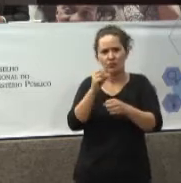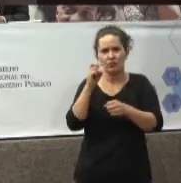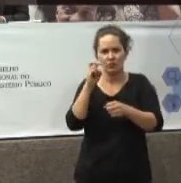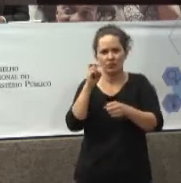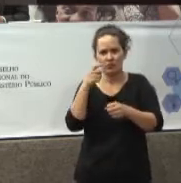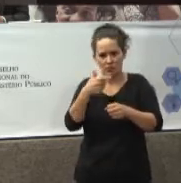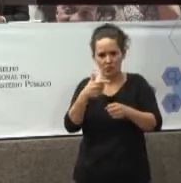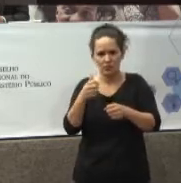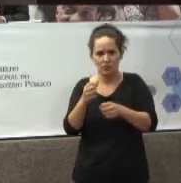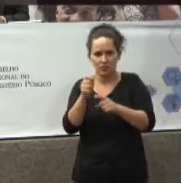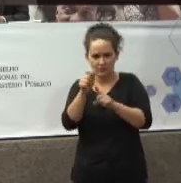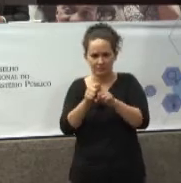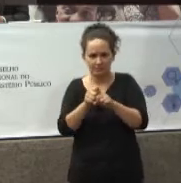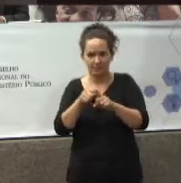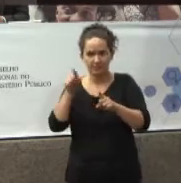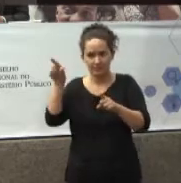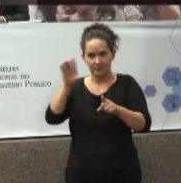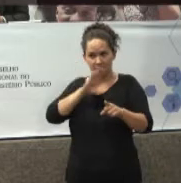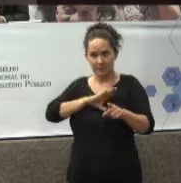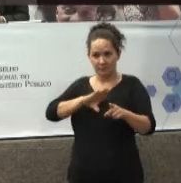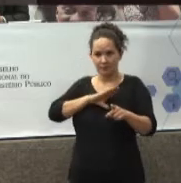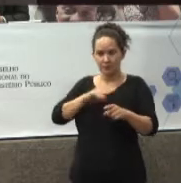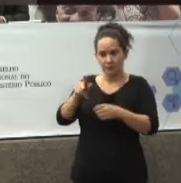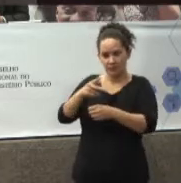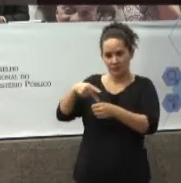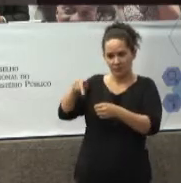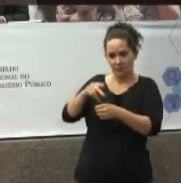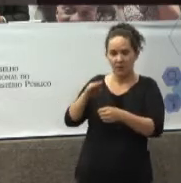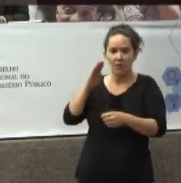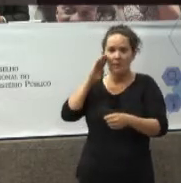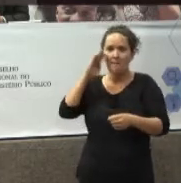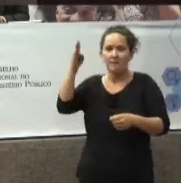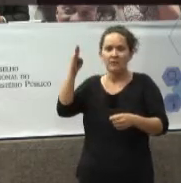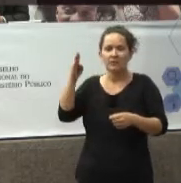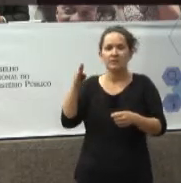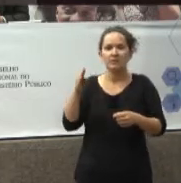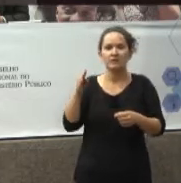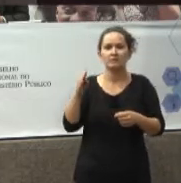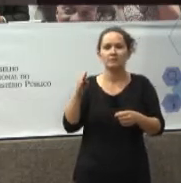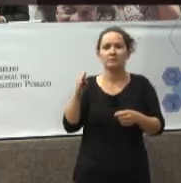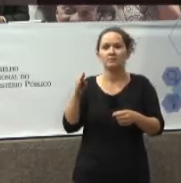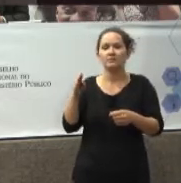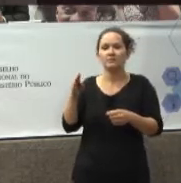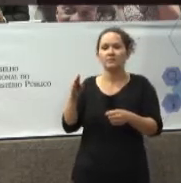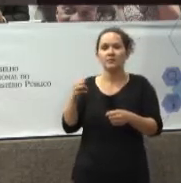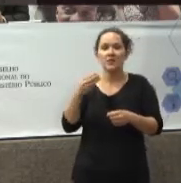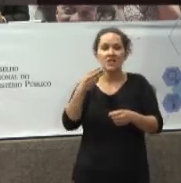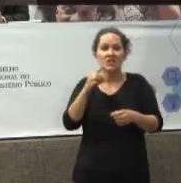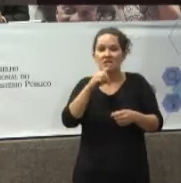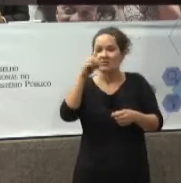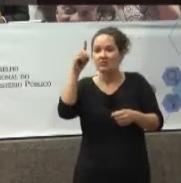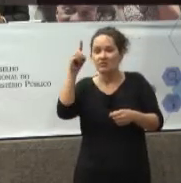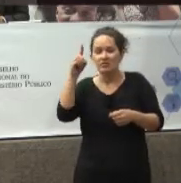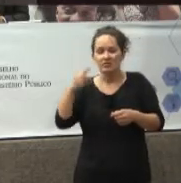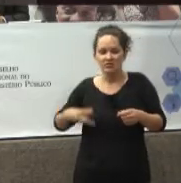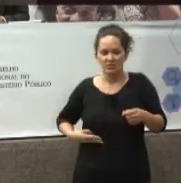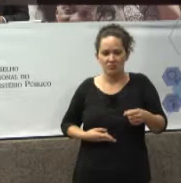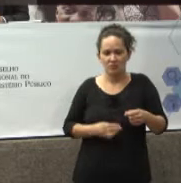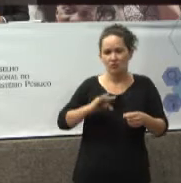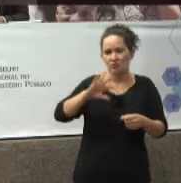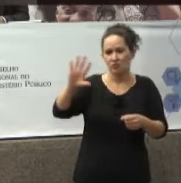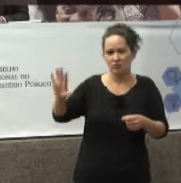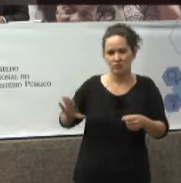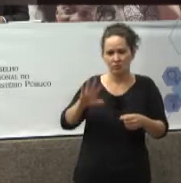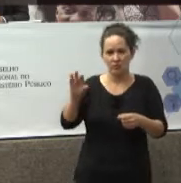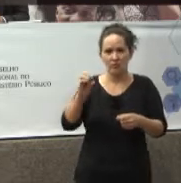existem algumas prioridades né sendo que a prioridade máxima tem uma espera somente de três dias para cirurgias gerais e pará